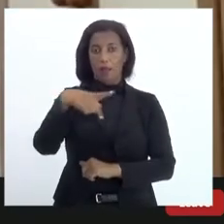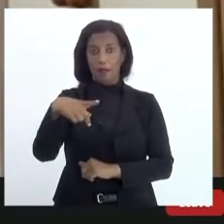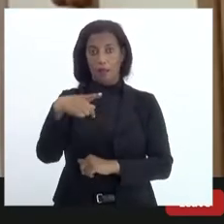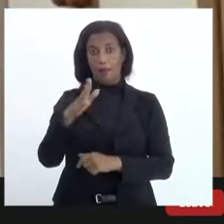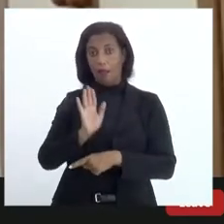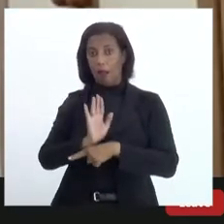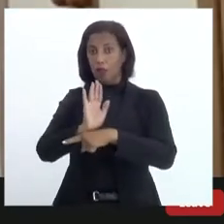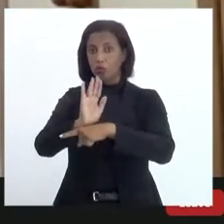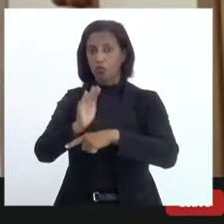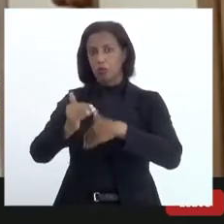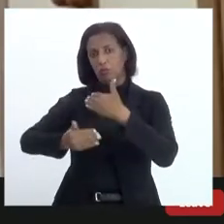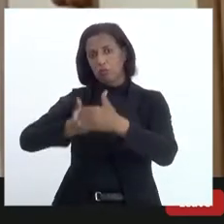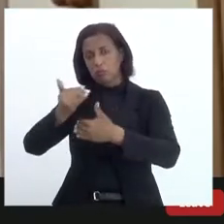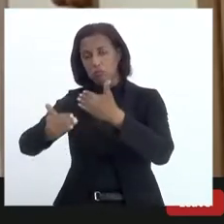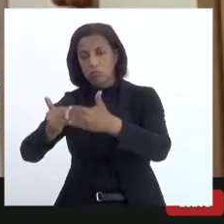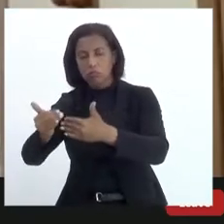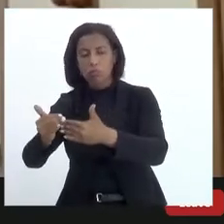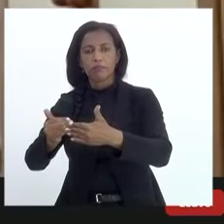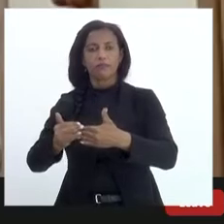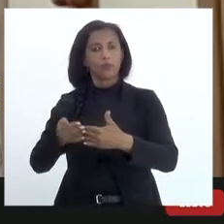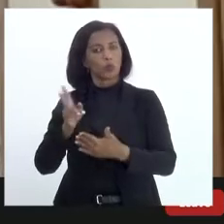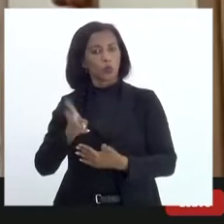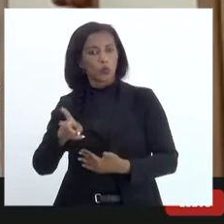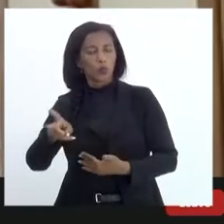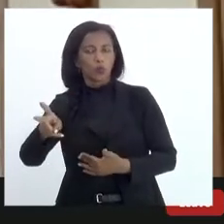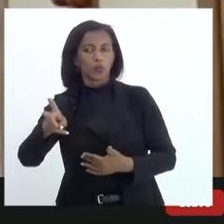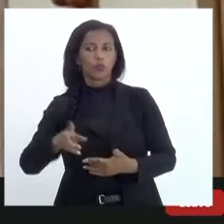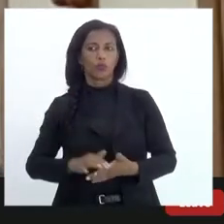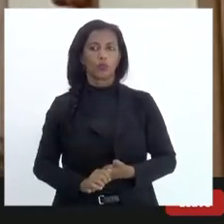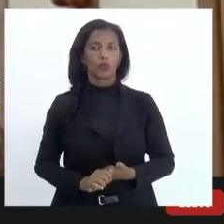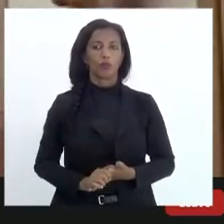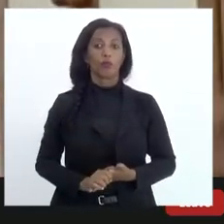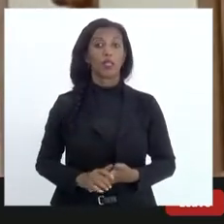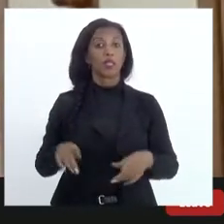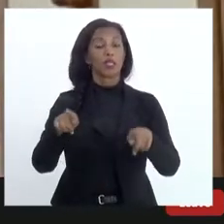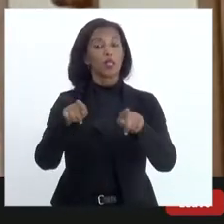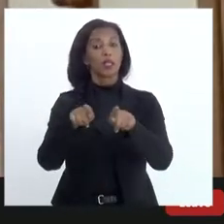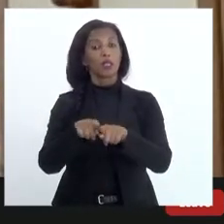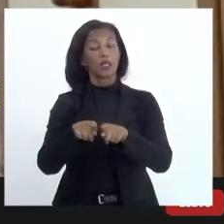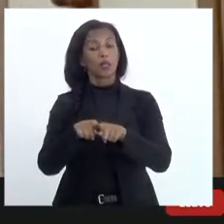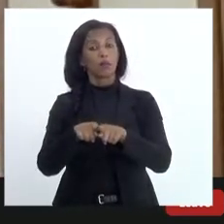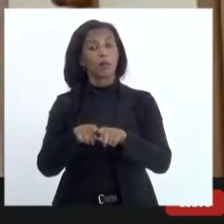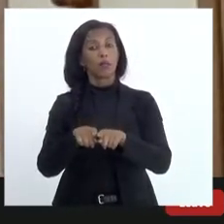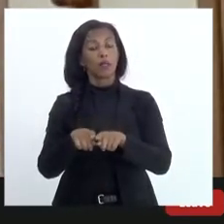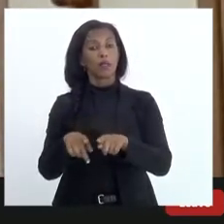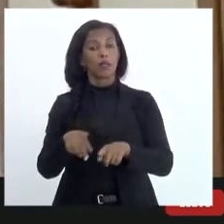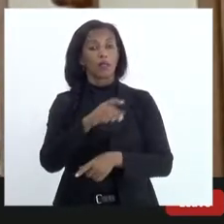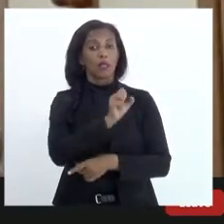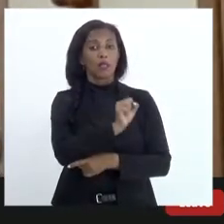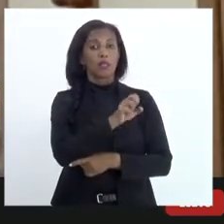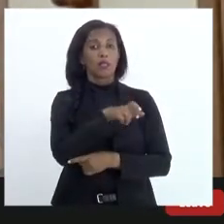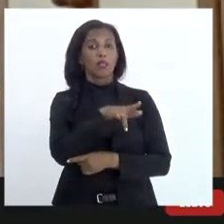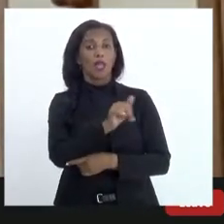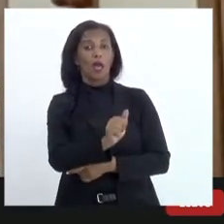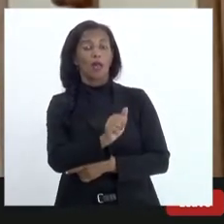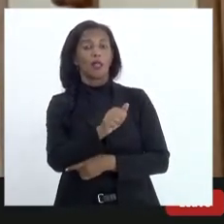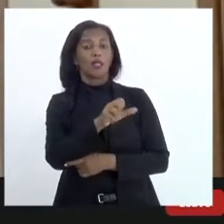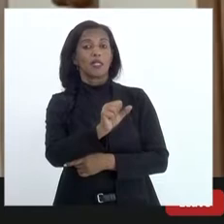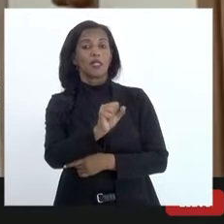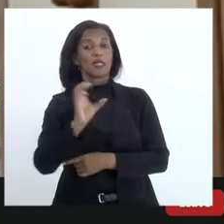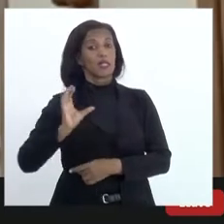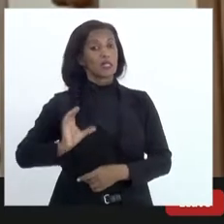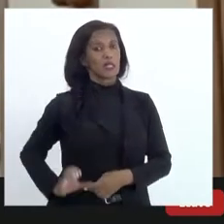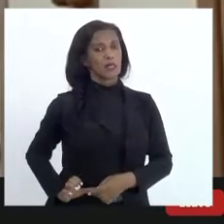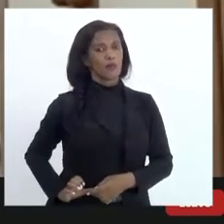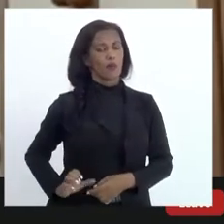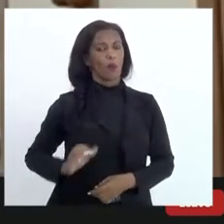nesse momento que é oferecida a denúncia, né, e também fica a questão da seara civil, porque a gente pode buscar